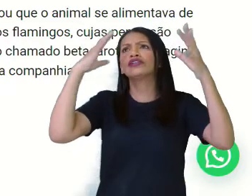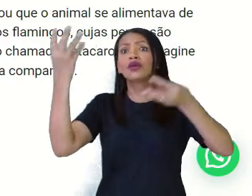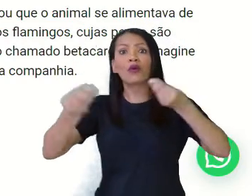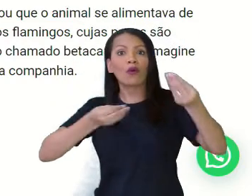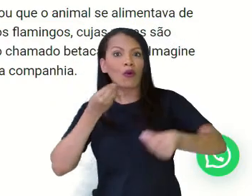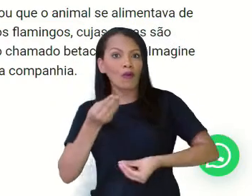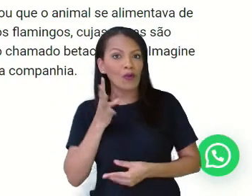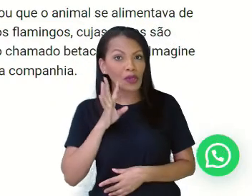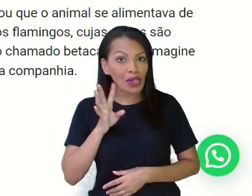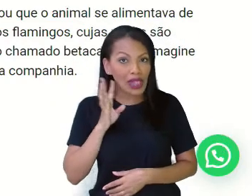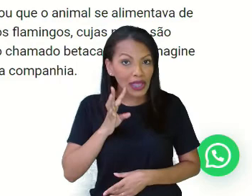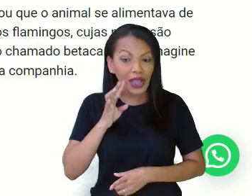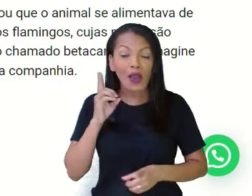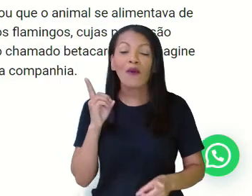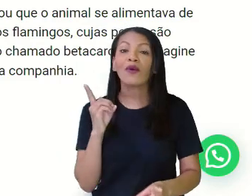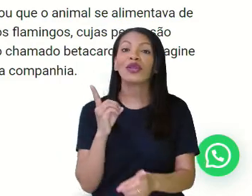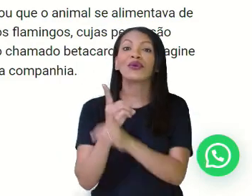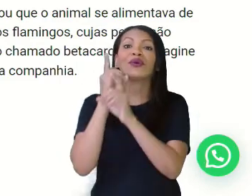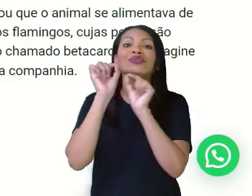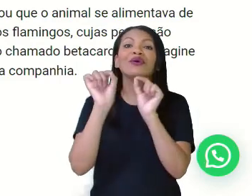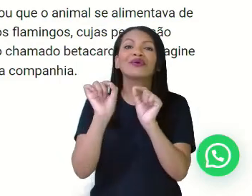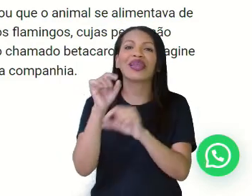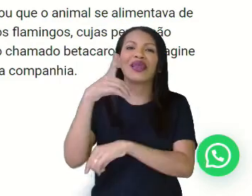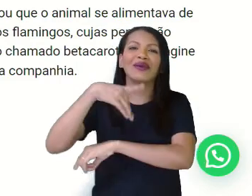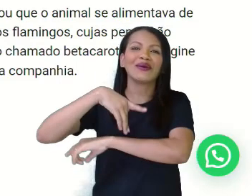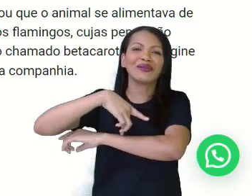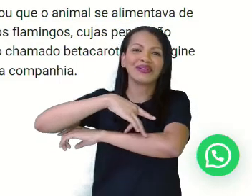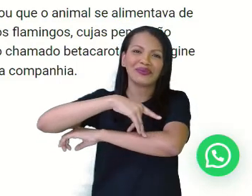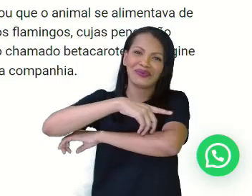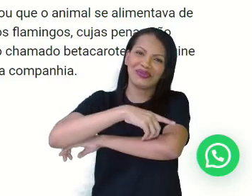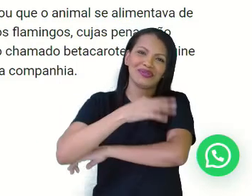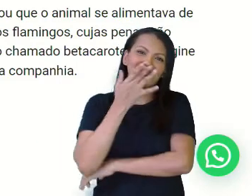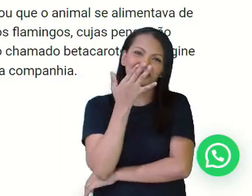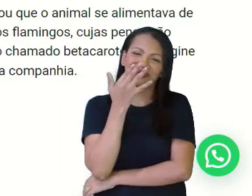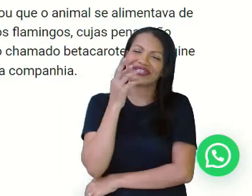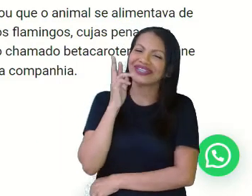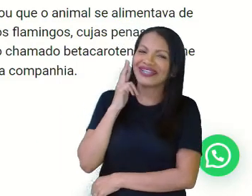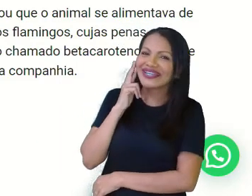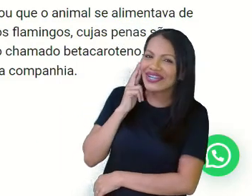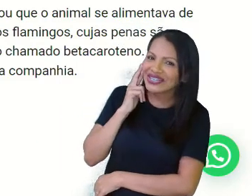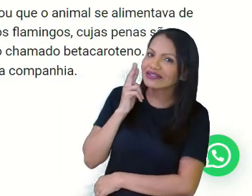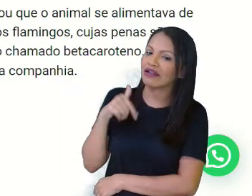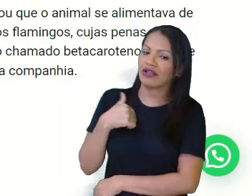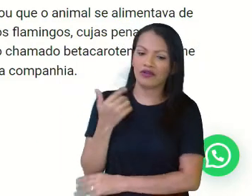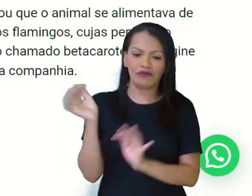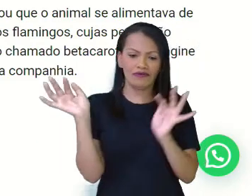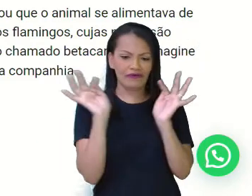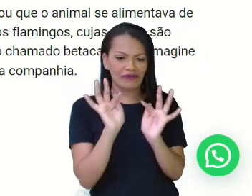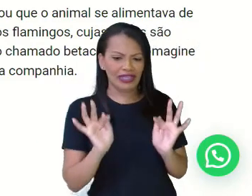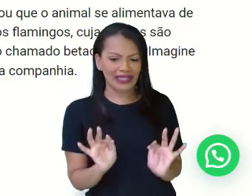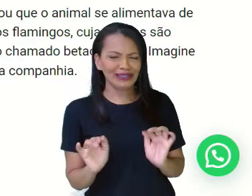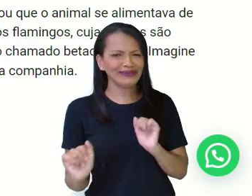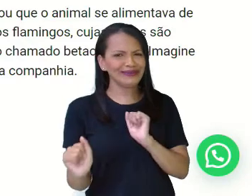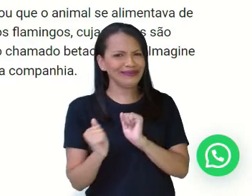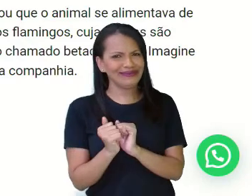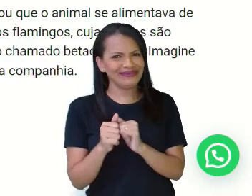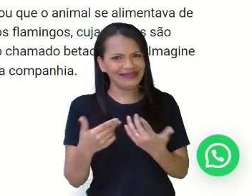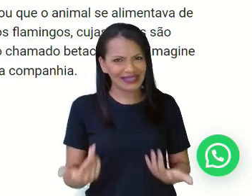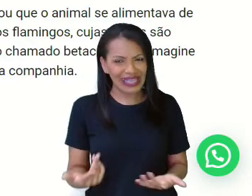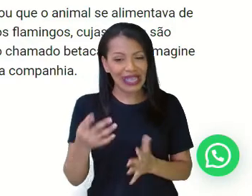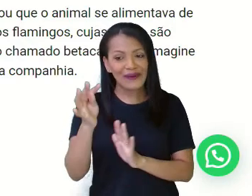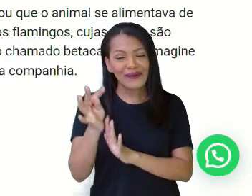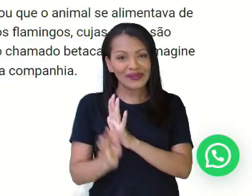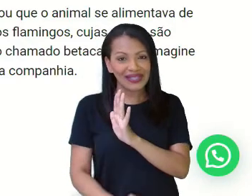um dinossauro cor-de-rosa, não é? A Diná, mascote do CHC, ficaria muito feliz com a companhia. Esse texto